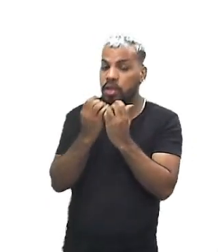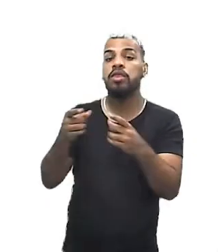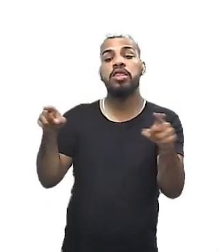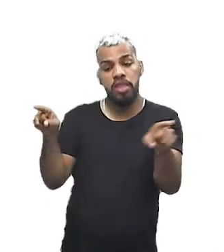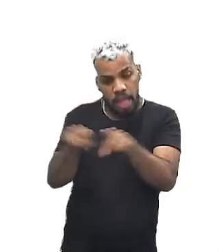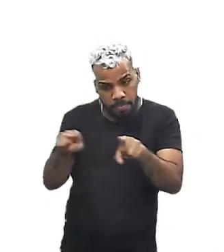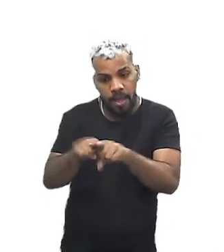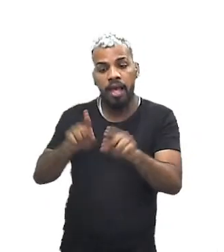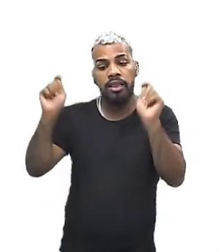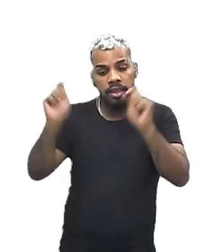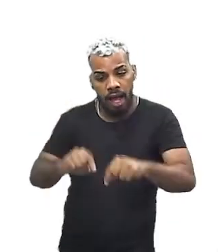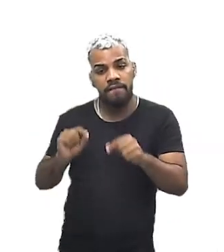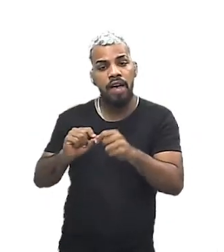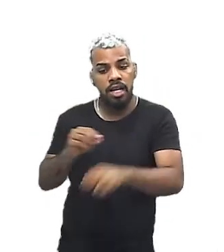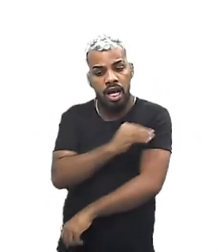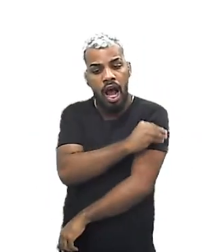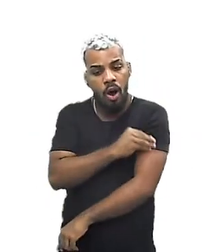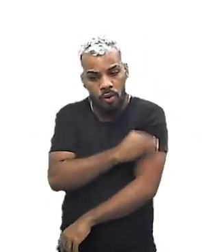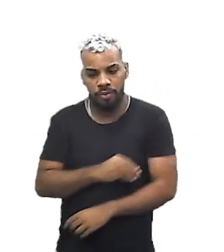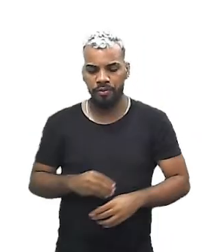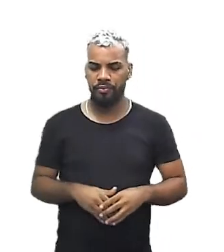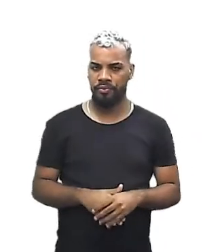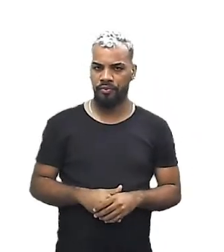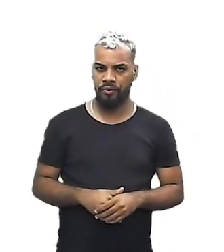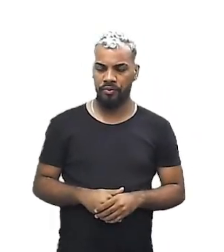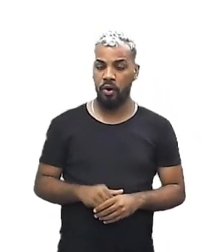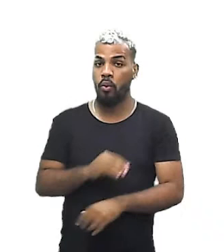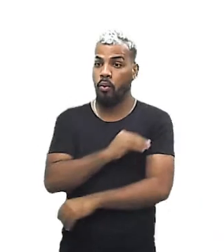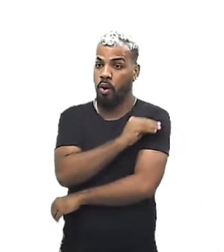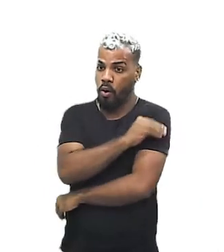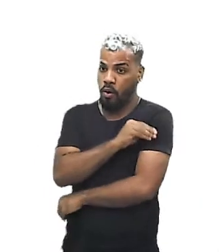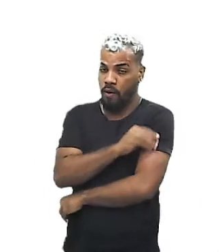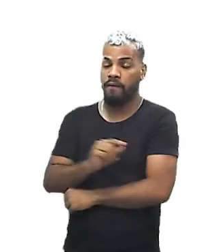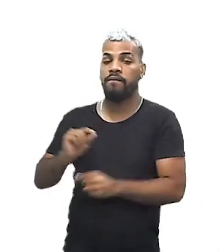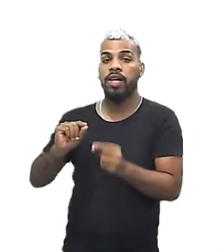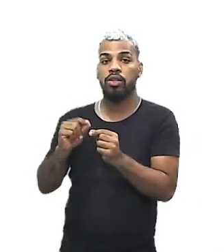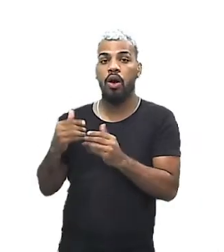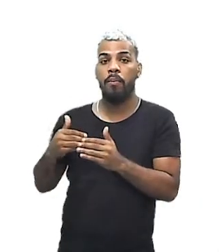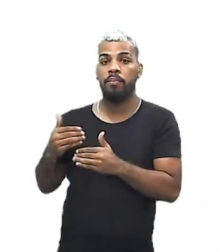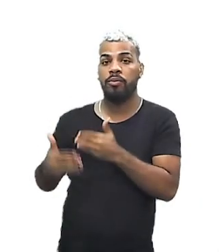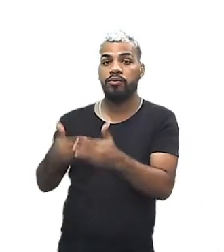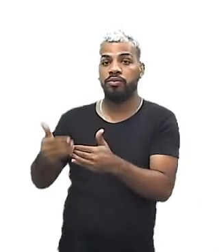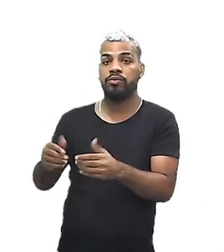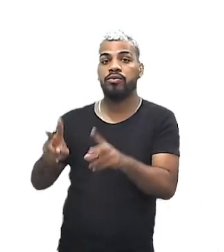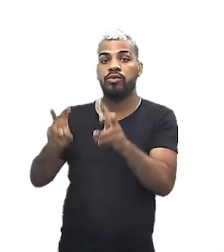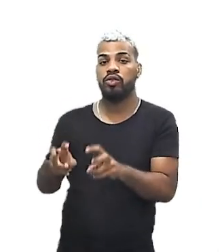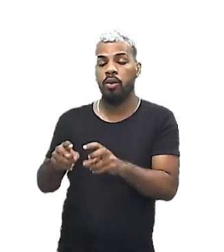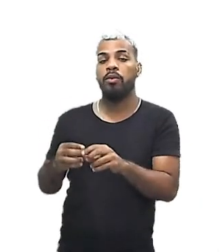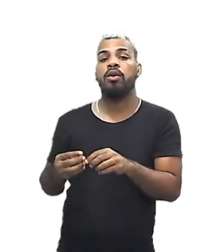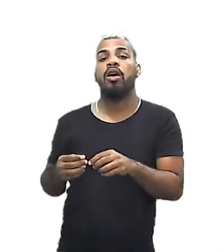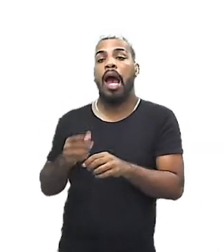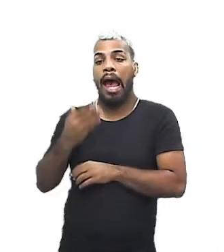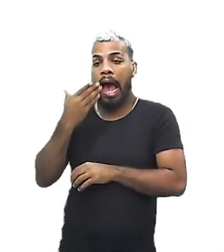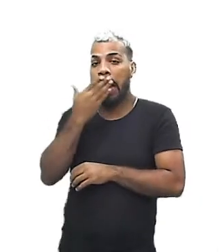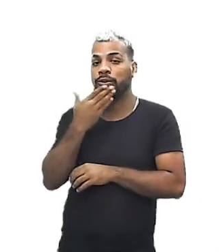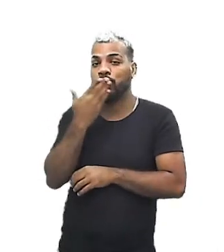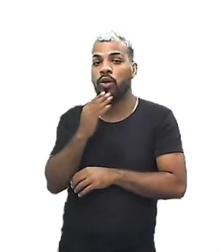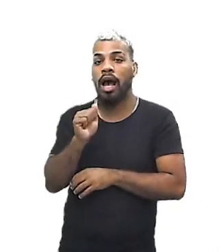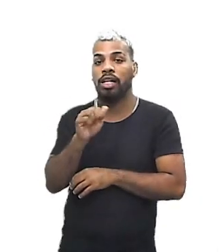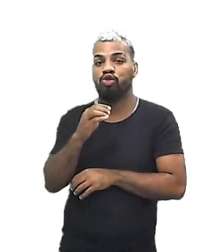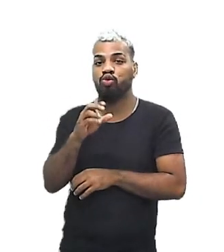tem bom potencial o álcool é produzido por um processo de fermentação do açúcar